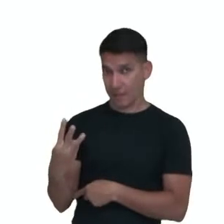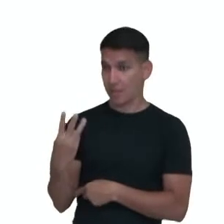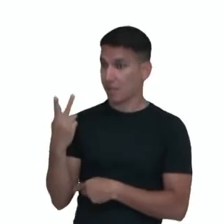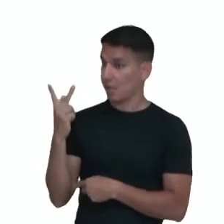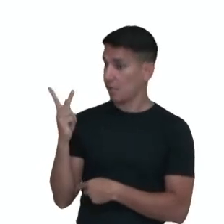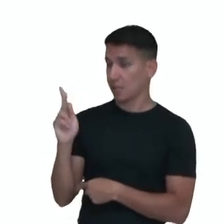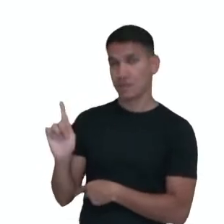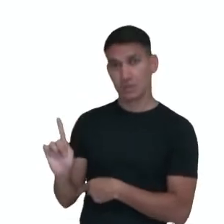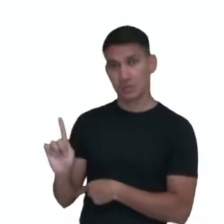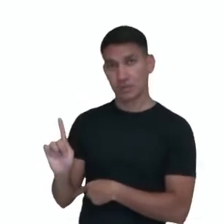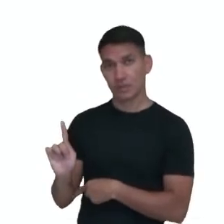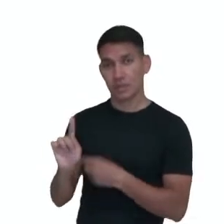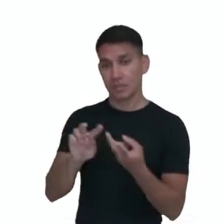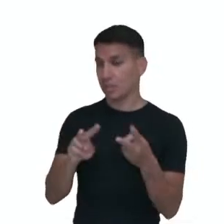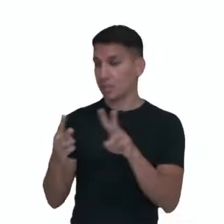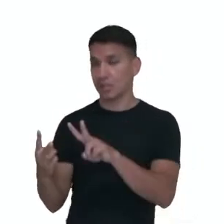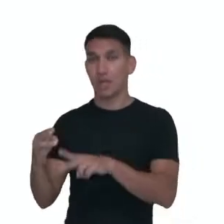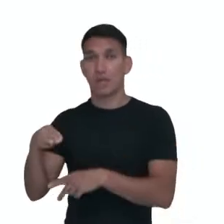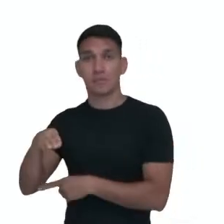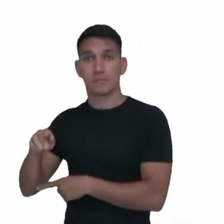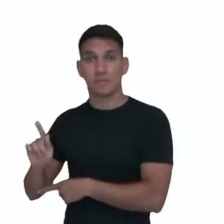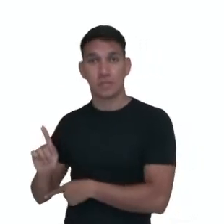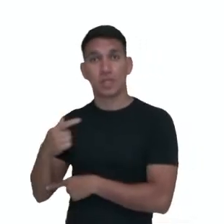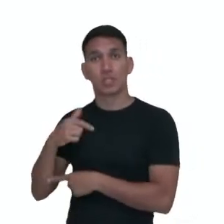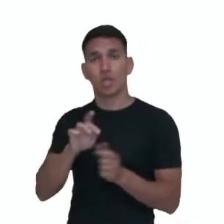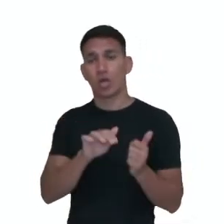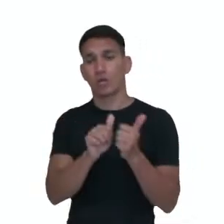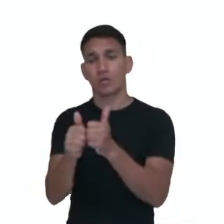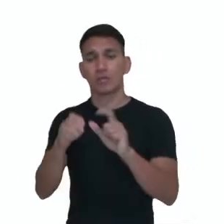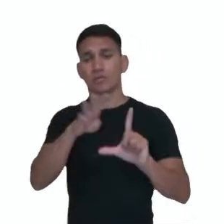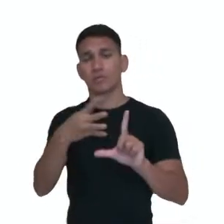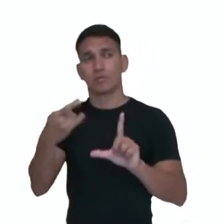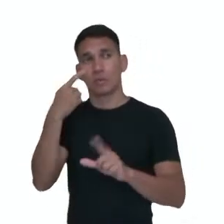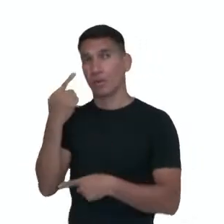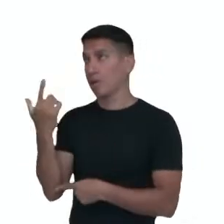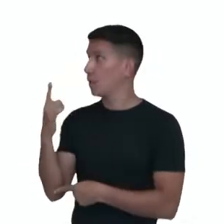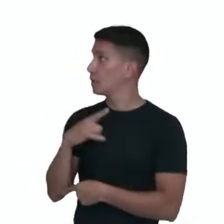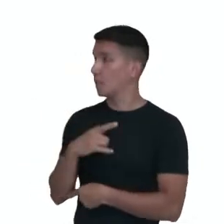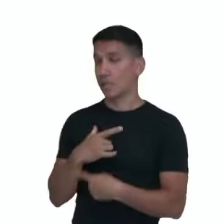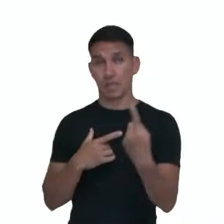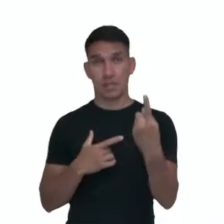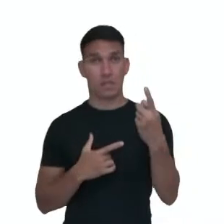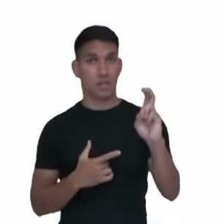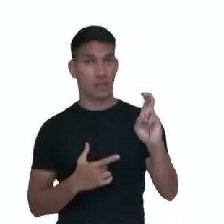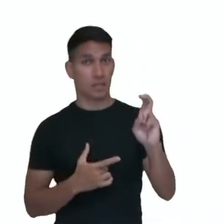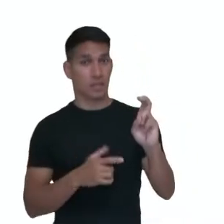basta seguirmos a tabela. Então, a gente está aqui, 15,3